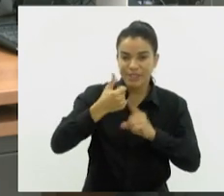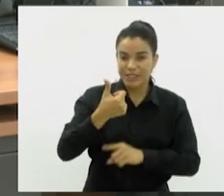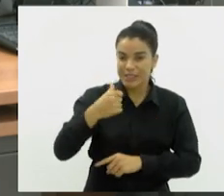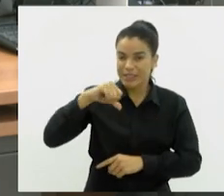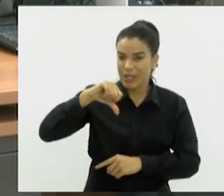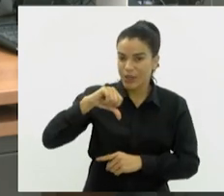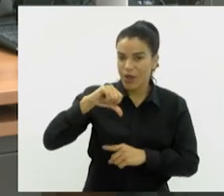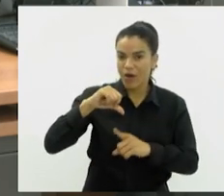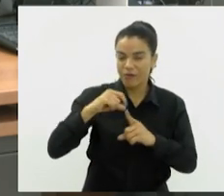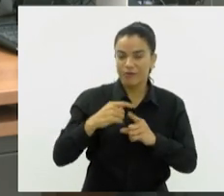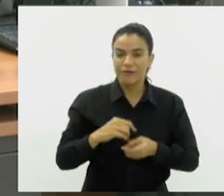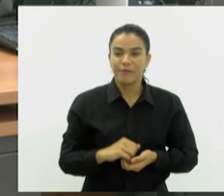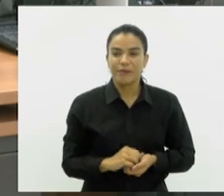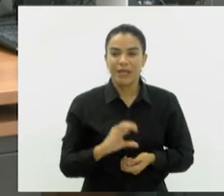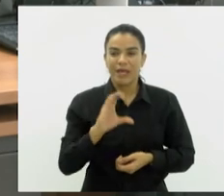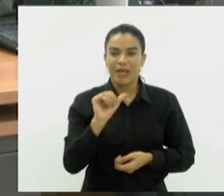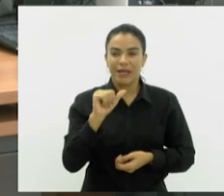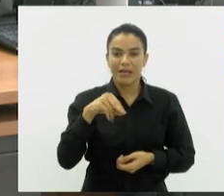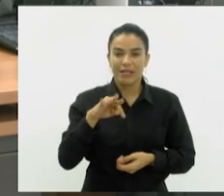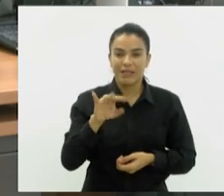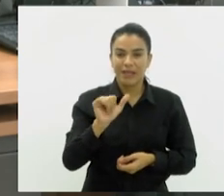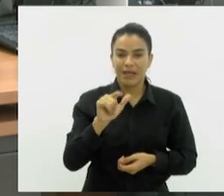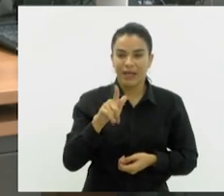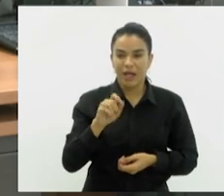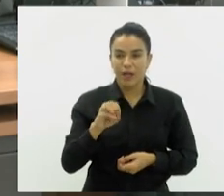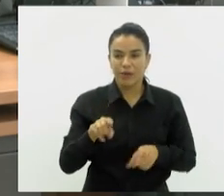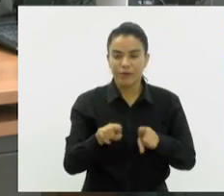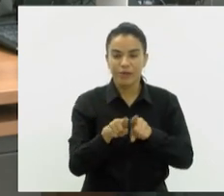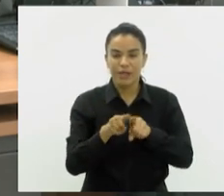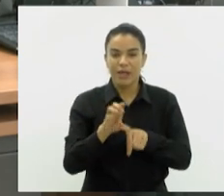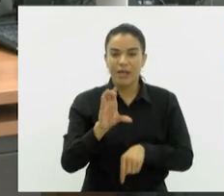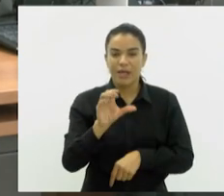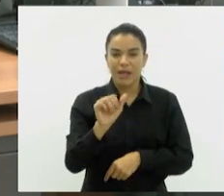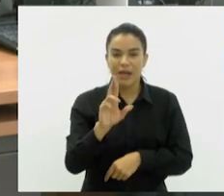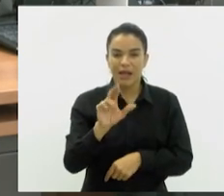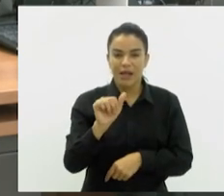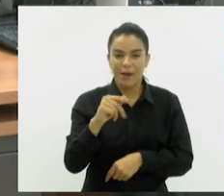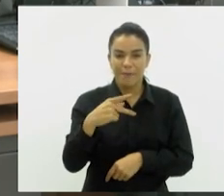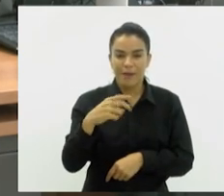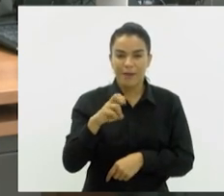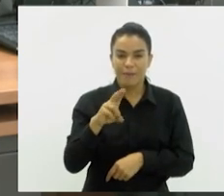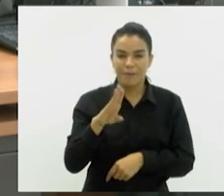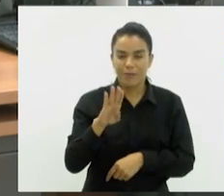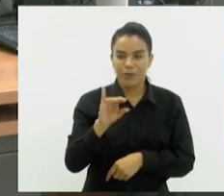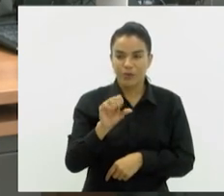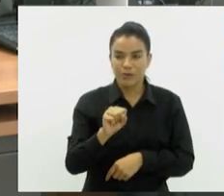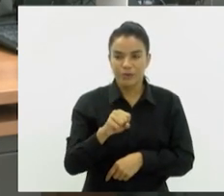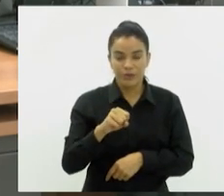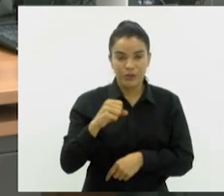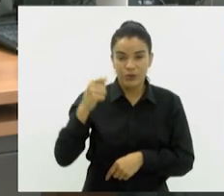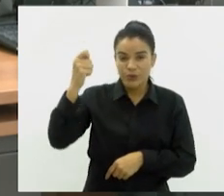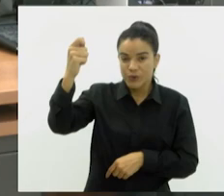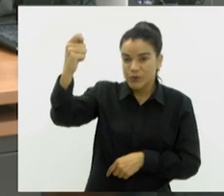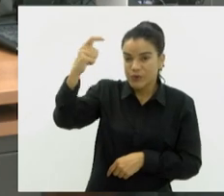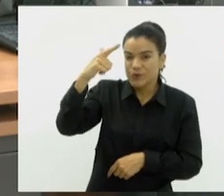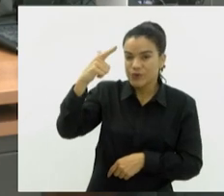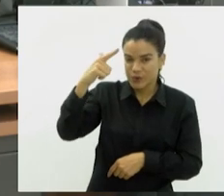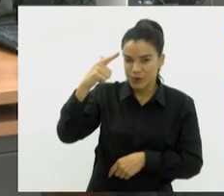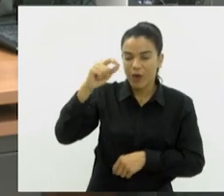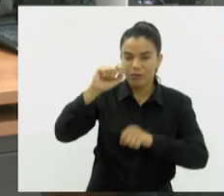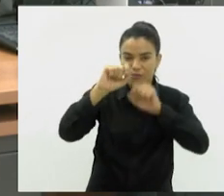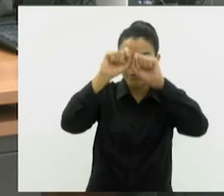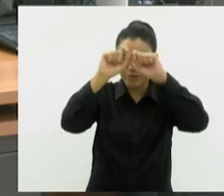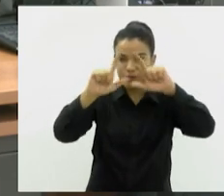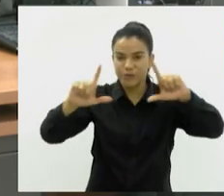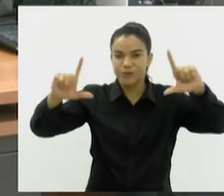esquentar Cantagalo 25 e Carapebus 26º sol em todas as cidades do Estado